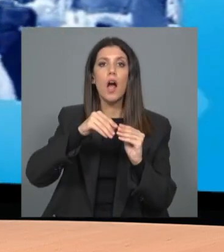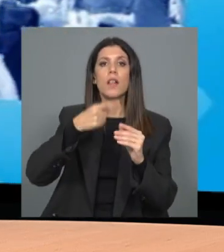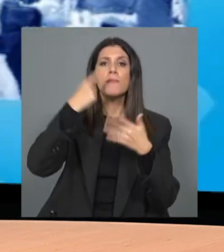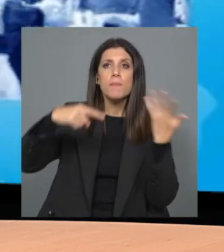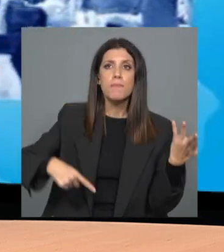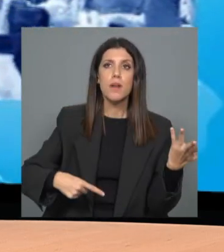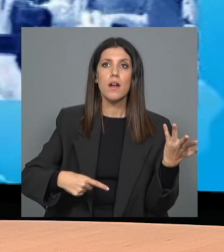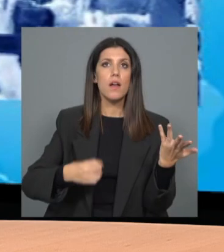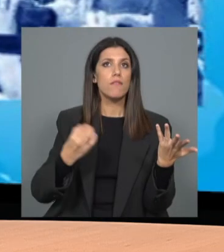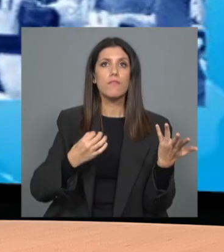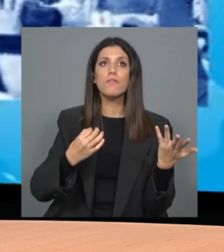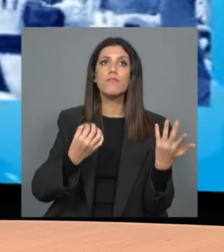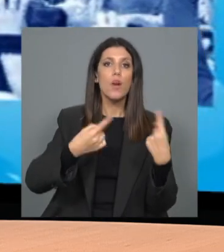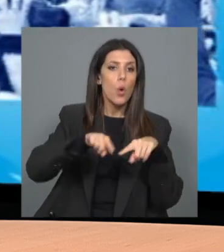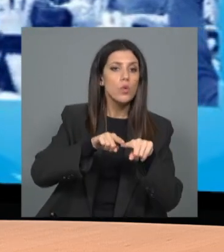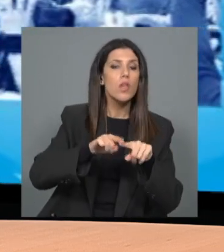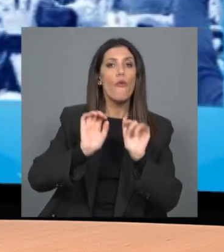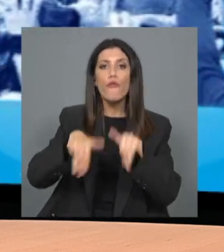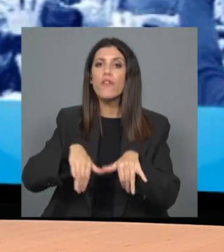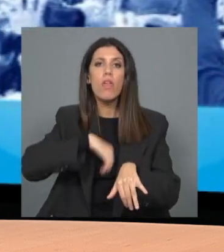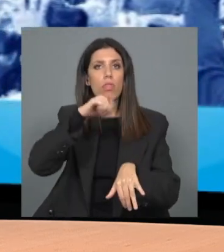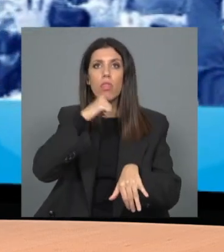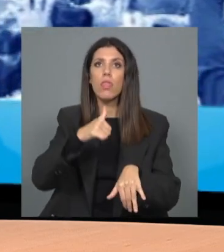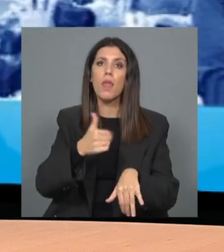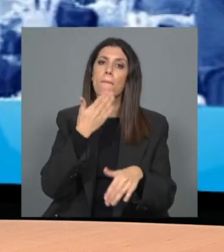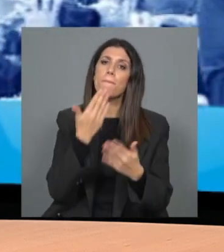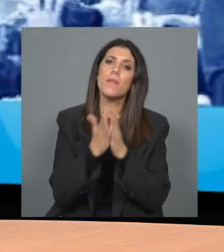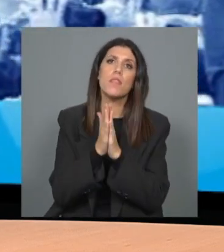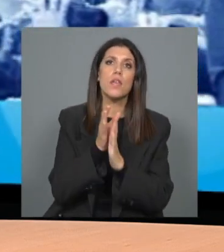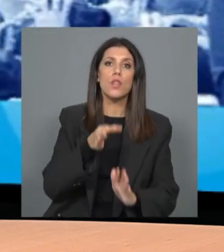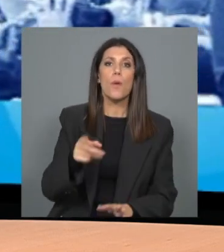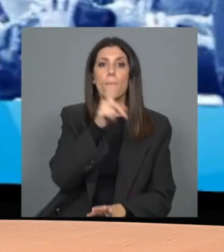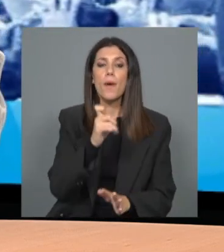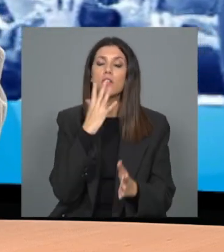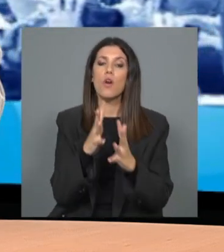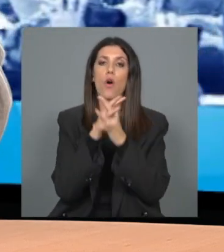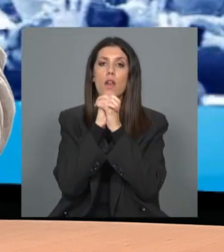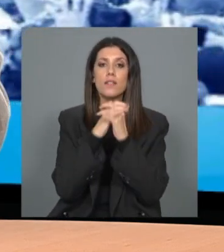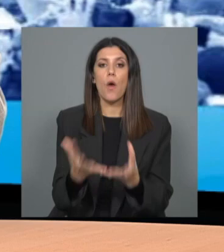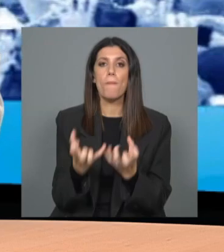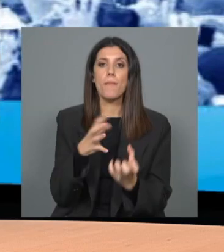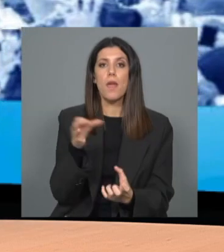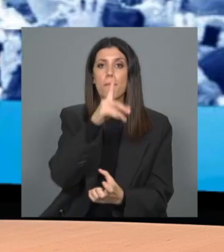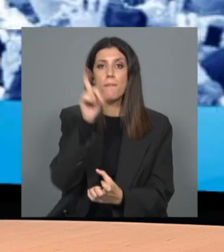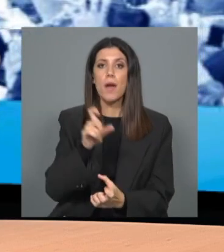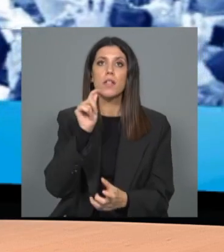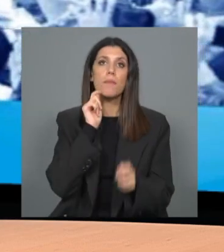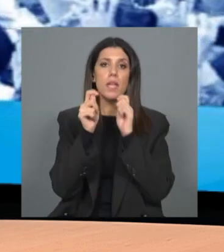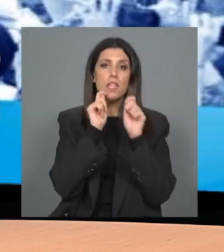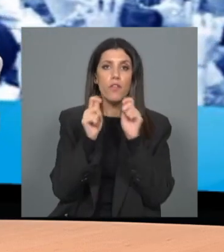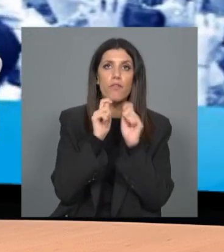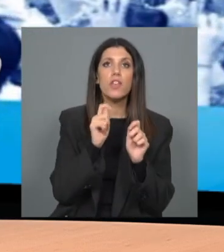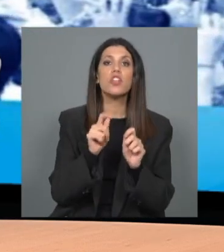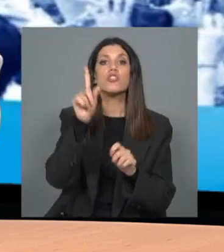final desses encontros um pedido de paz e de oração pela paz, e também nas várias entrevistas que concedeu e